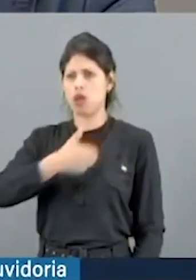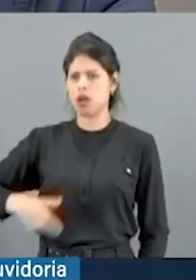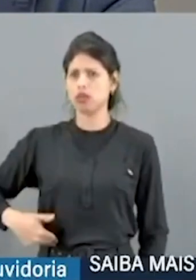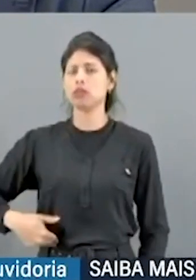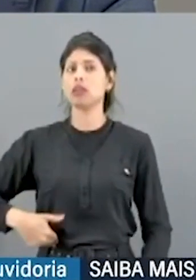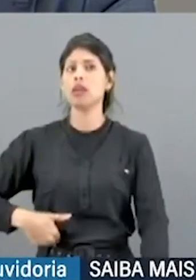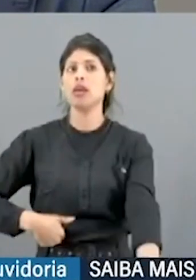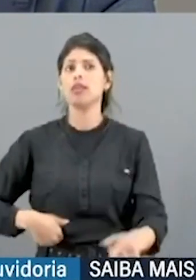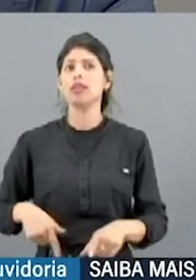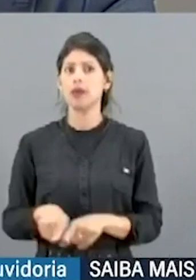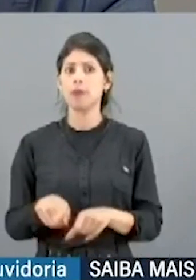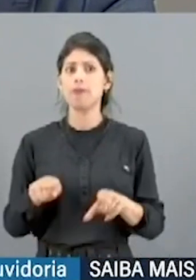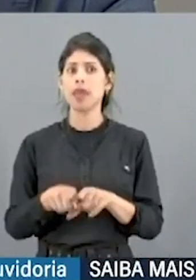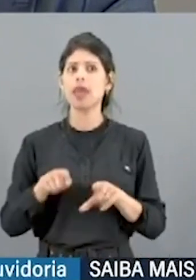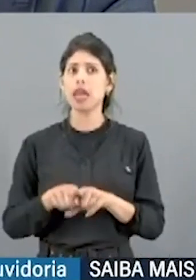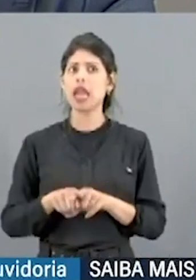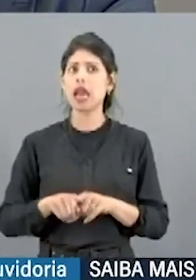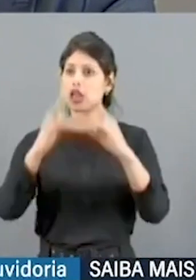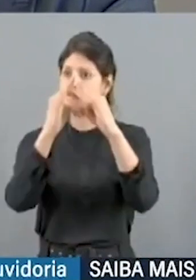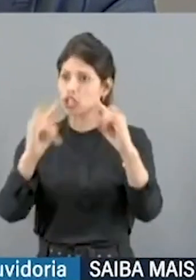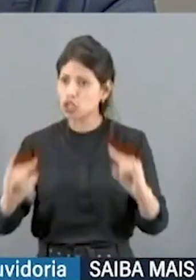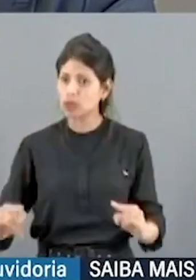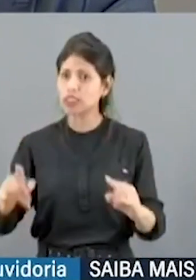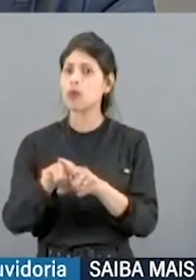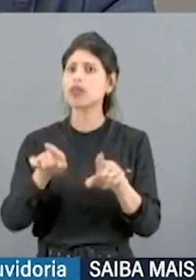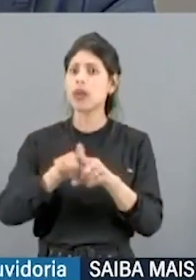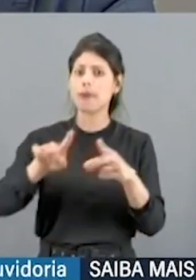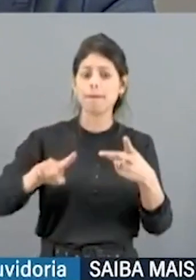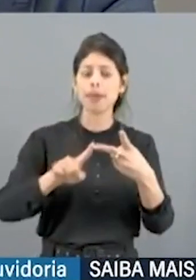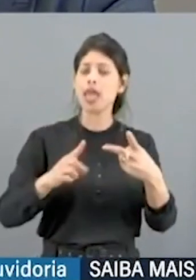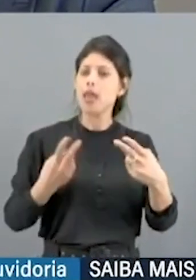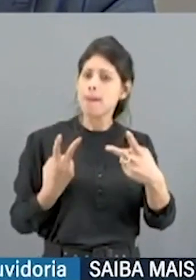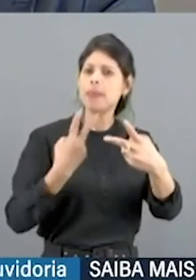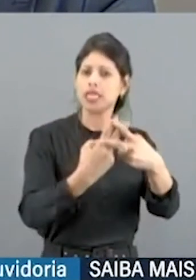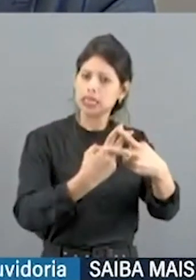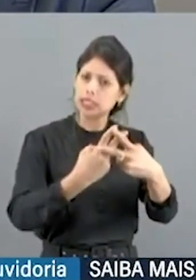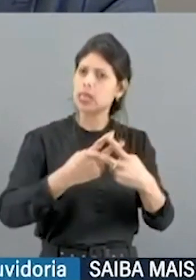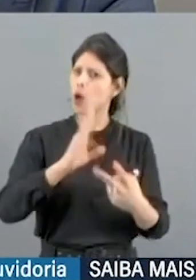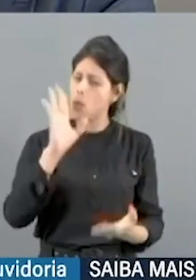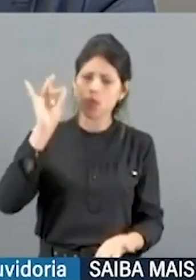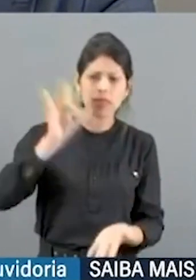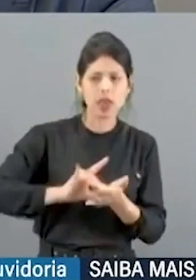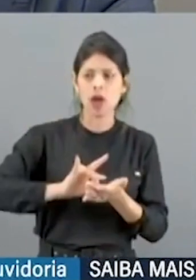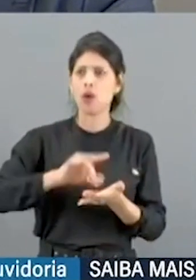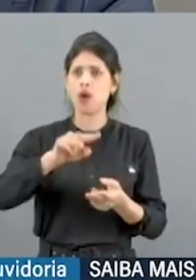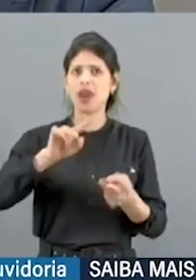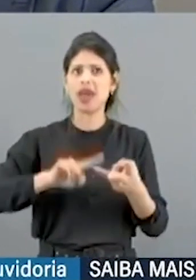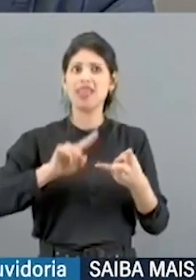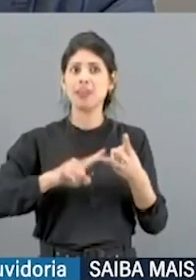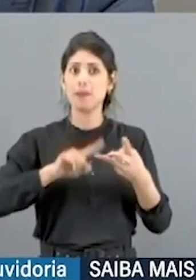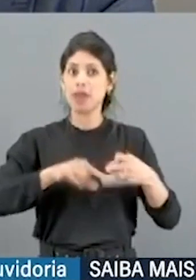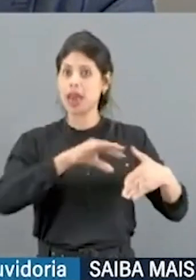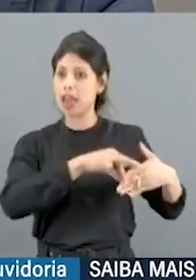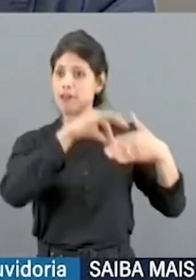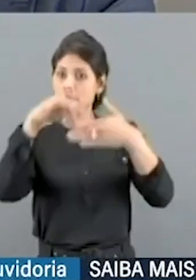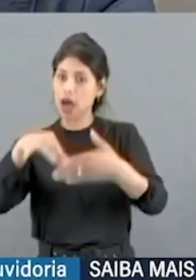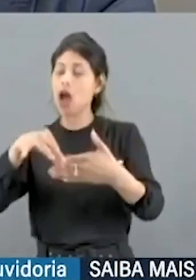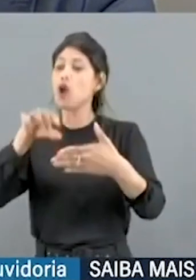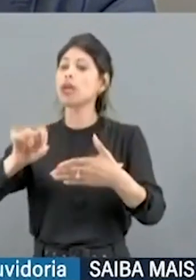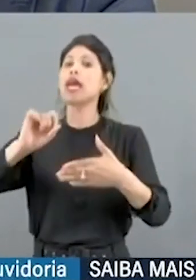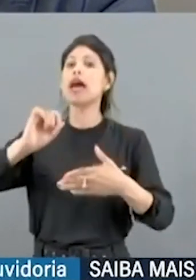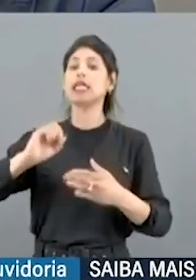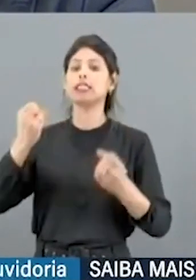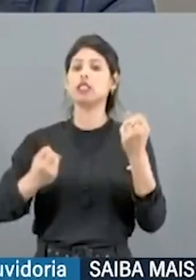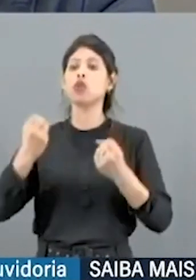da desocupação desmontagem prisão em flagrante das pessoas e quando são por parte da Secretaria de Segurança Pública